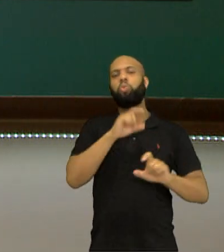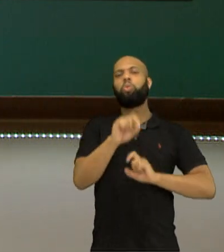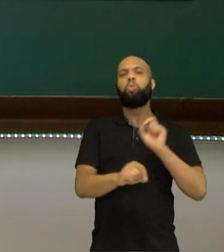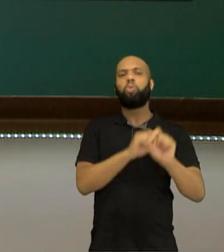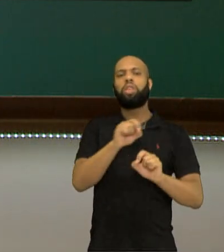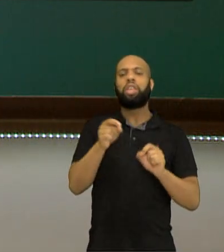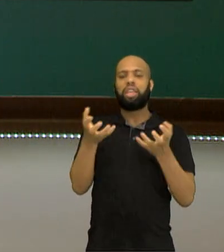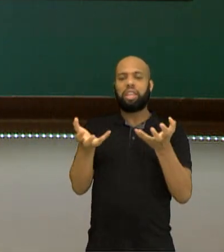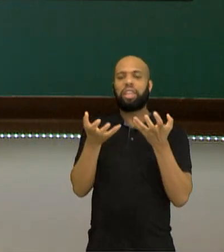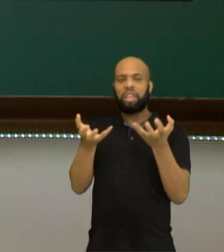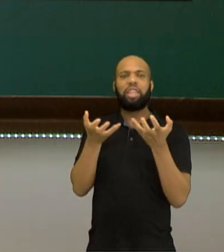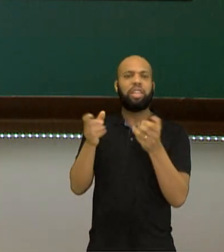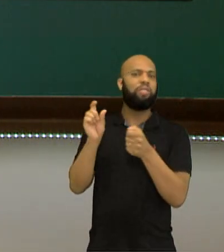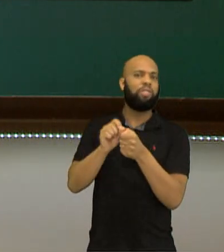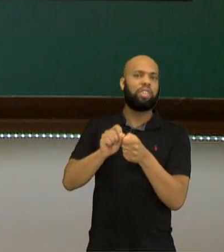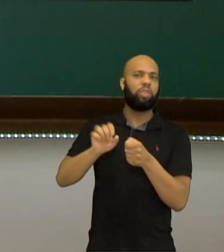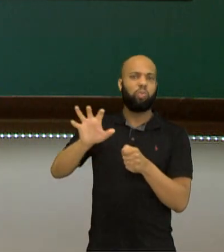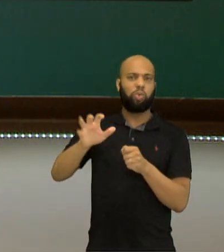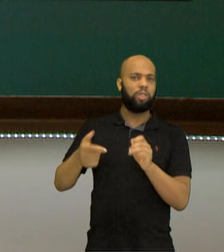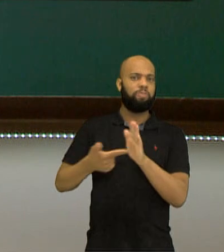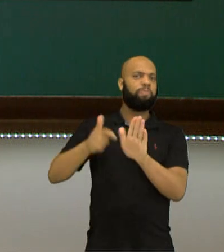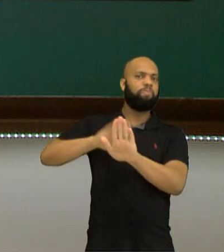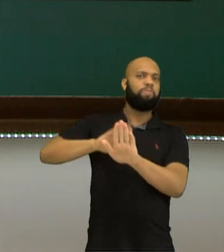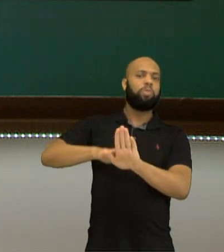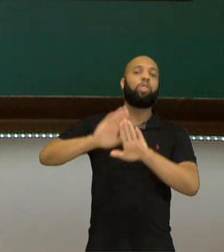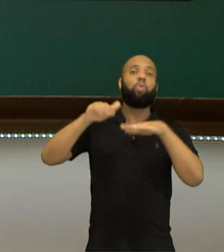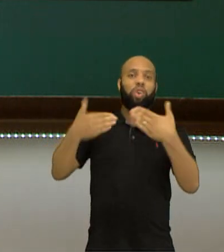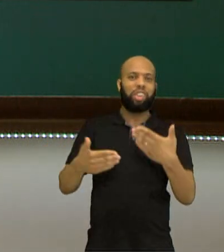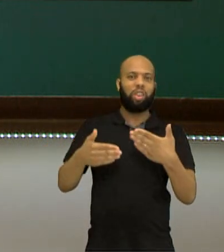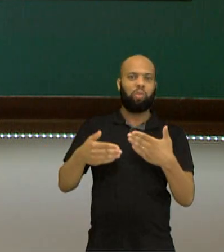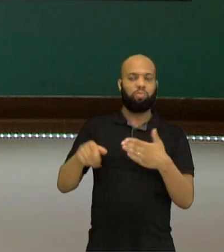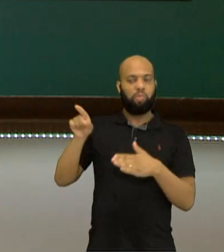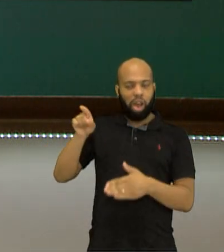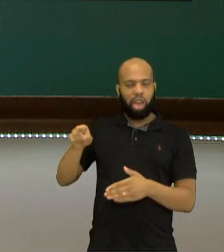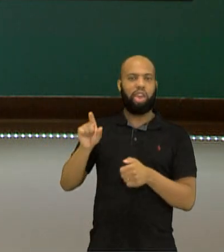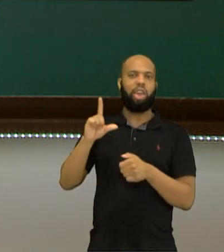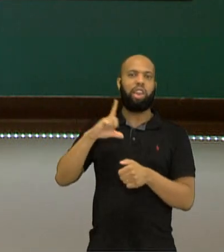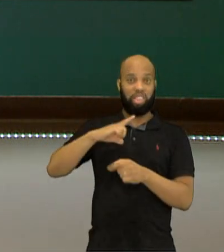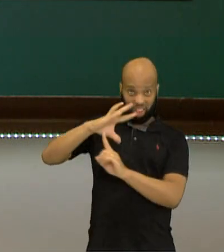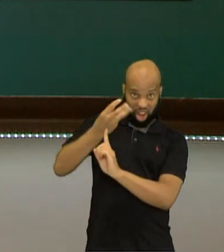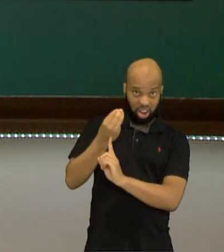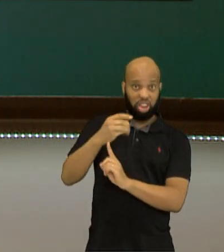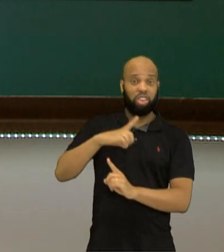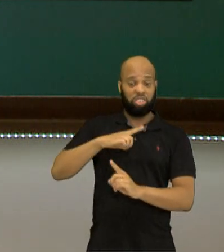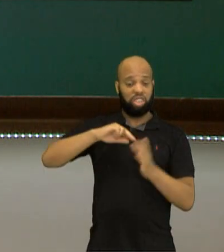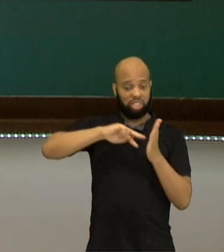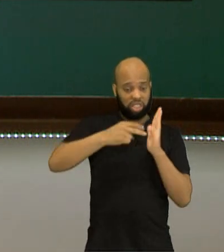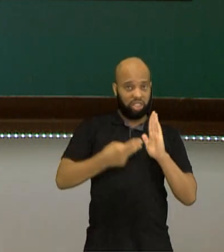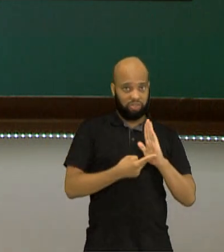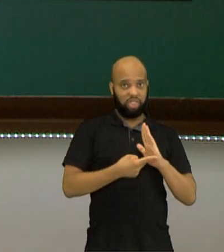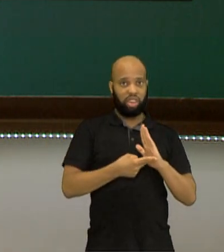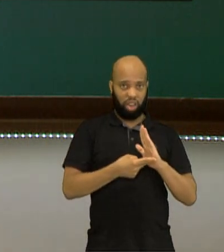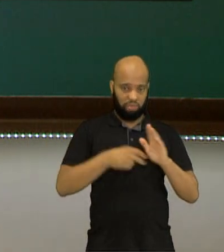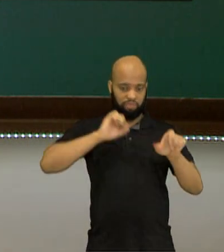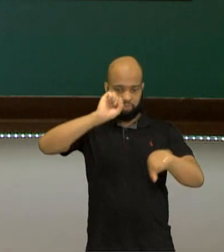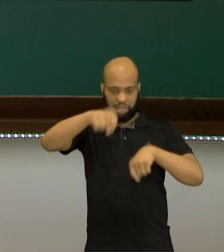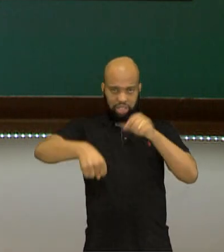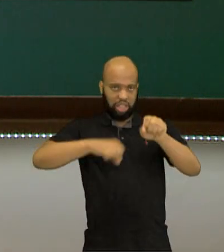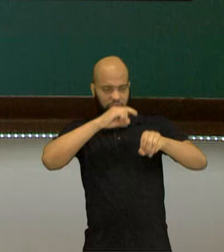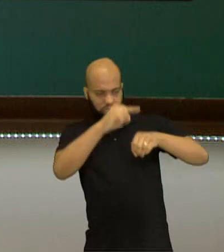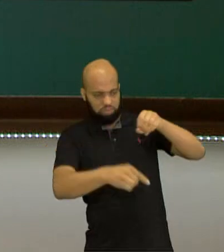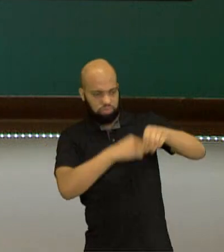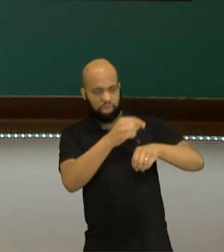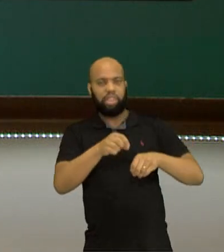ele pretende com isso? Para o Duchamp, a roda de bicicleta tinha um significado. Então, ao ser colocada em evidência